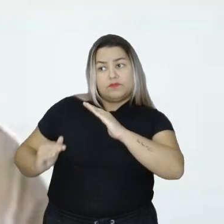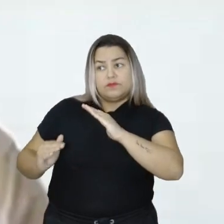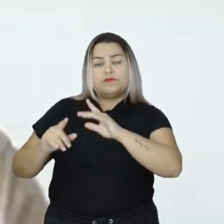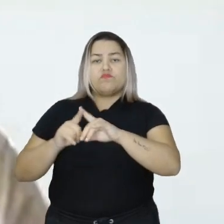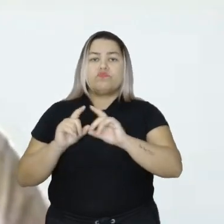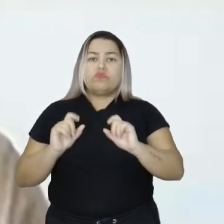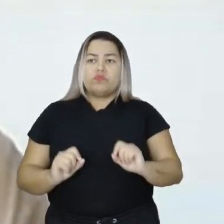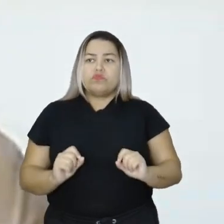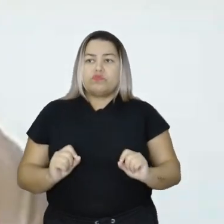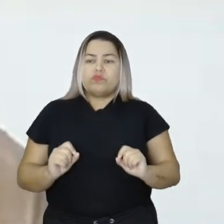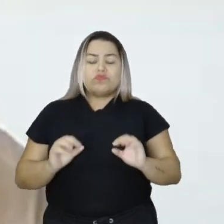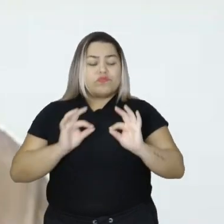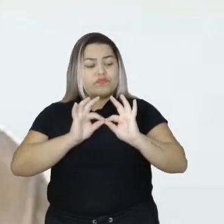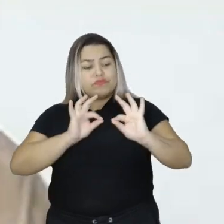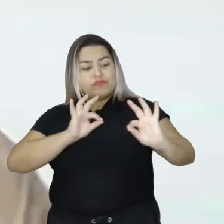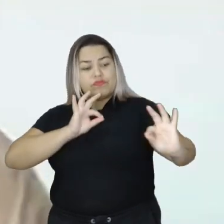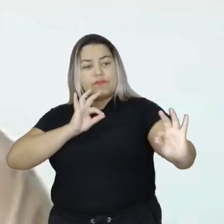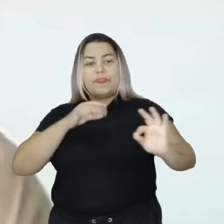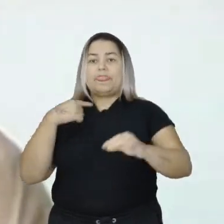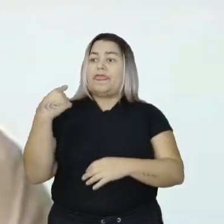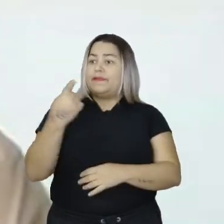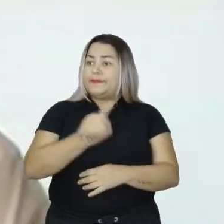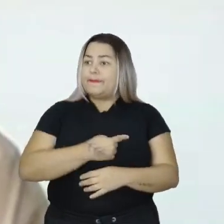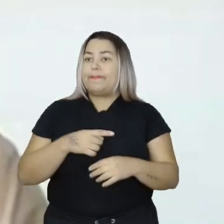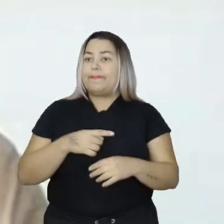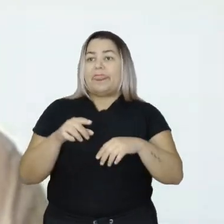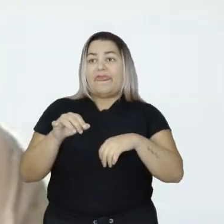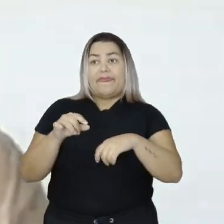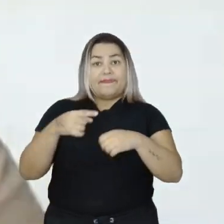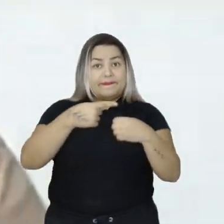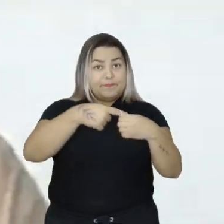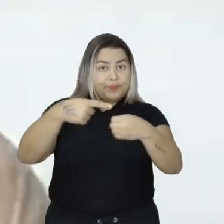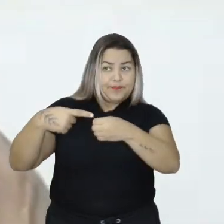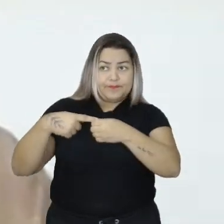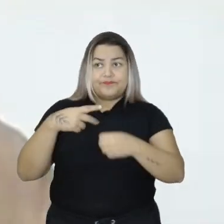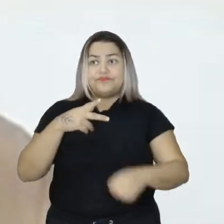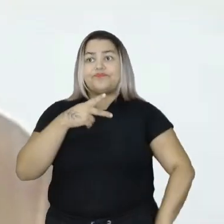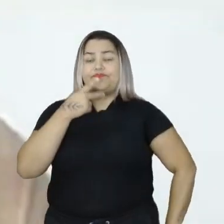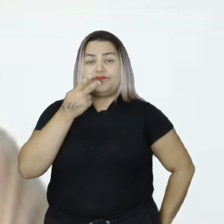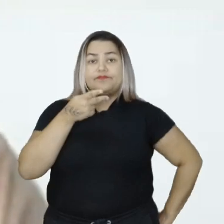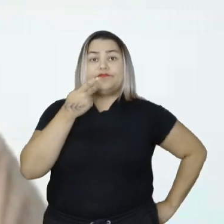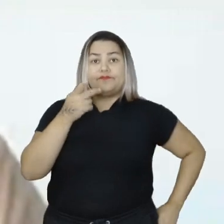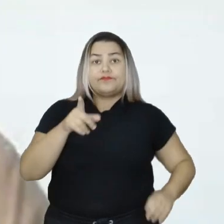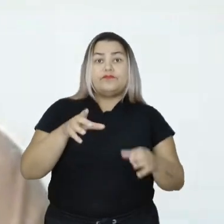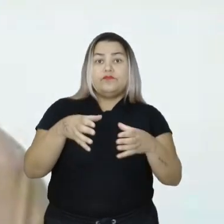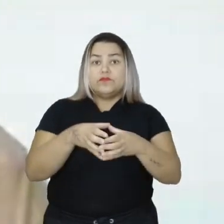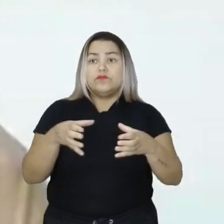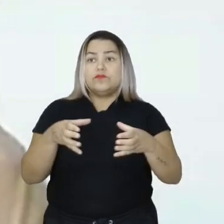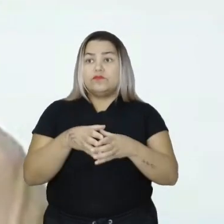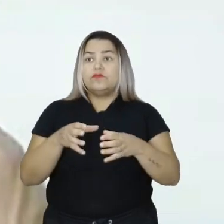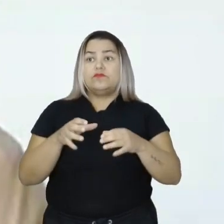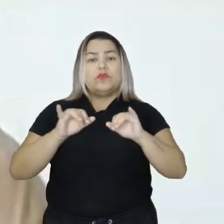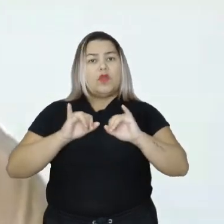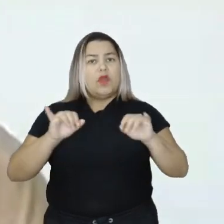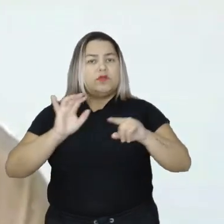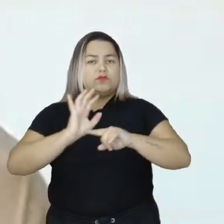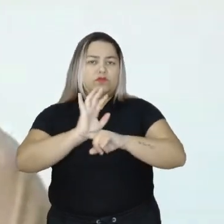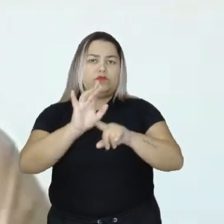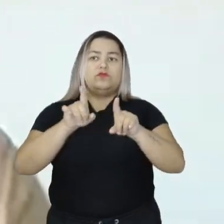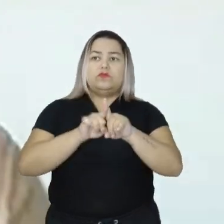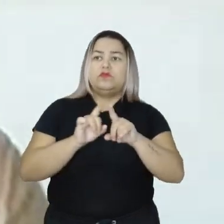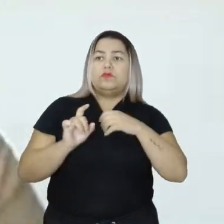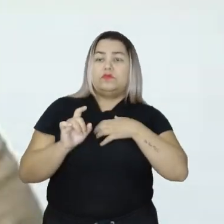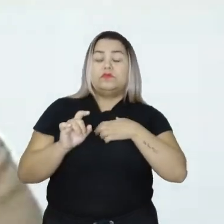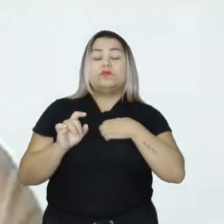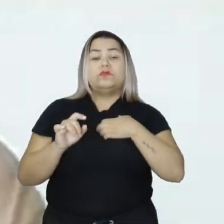nos bairros mais distantes da nossa cidade, que a gente conta. Foram esses grupos que fizeram as campanhas de solidariedade durante a